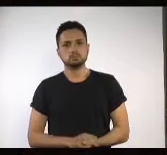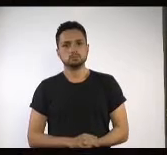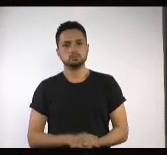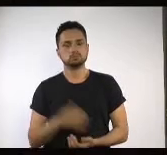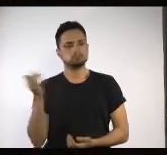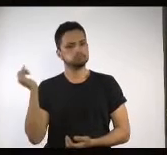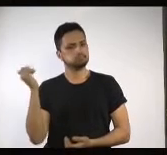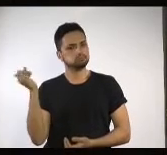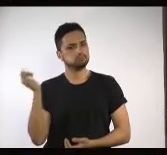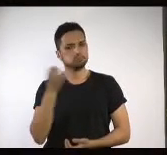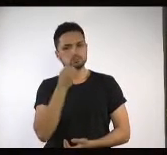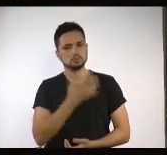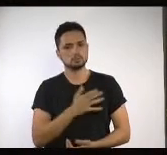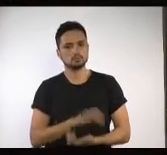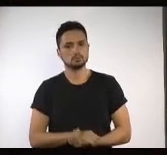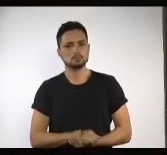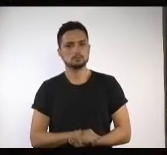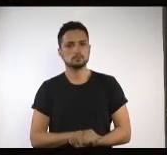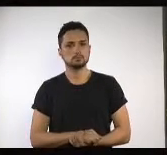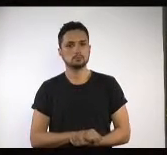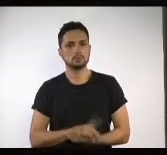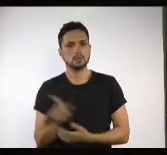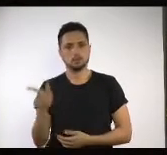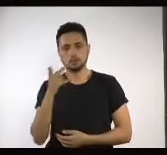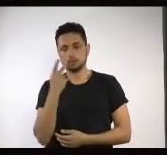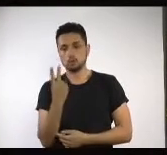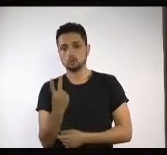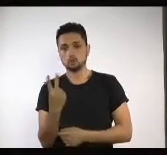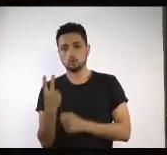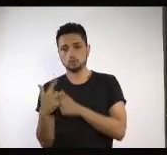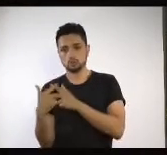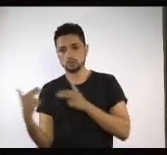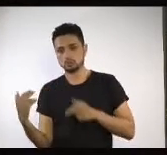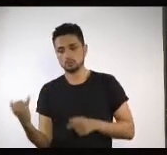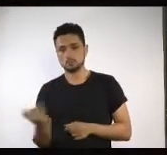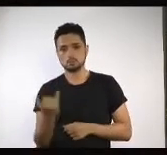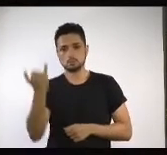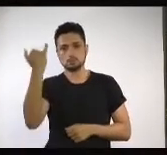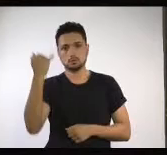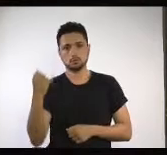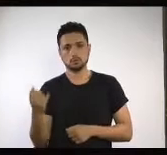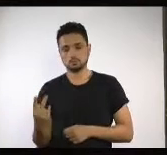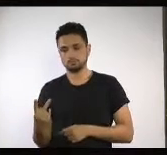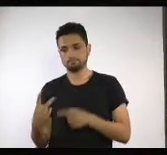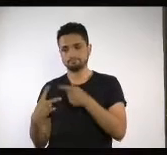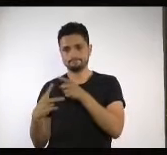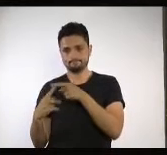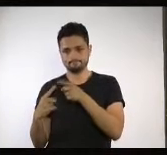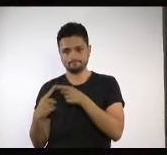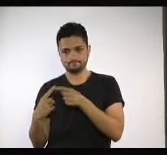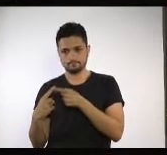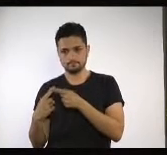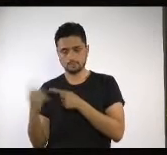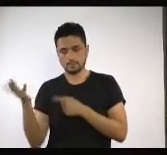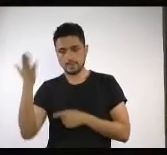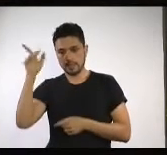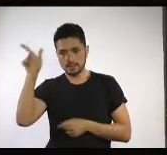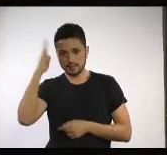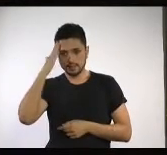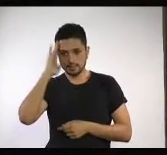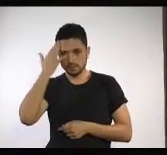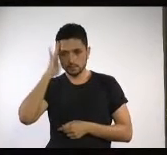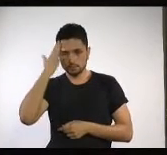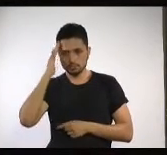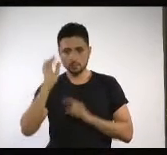da Mônica ontem, tocou em dois aspectos essenciais. Em primeiro lugar, o entendimento do